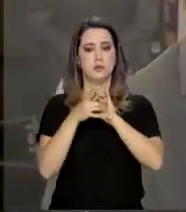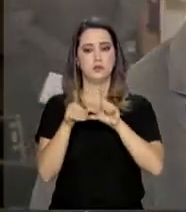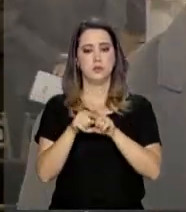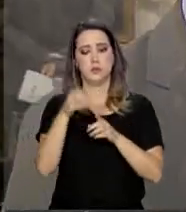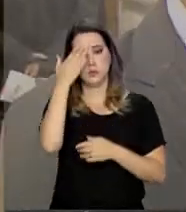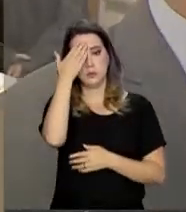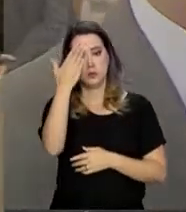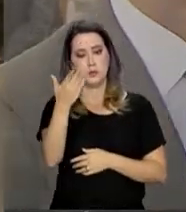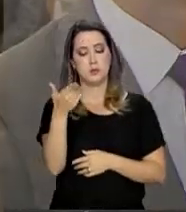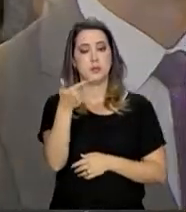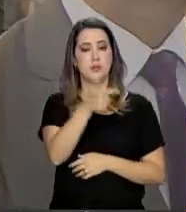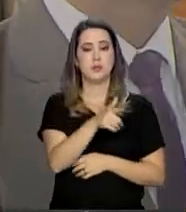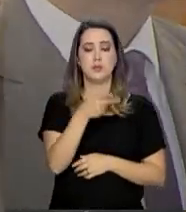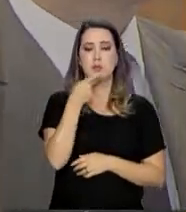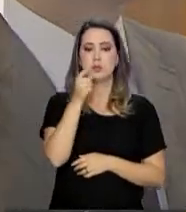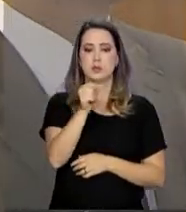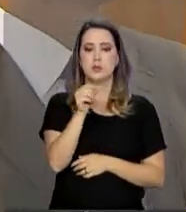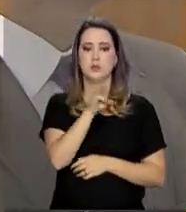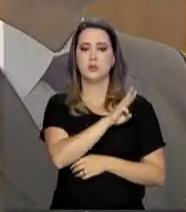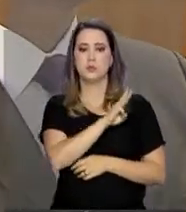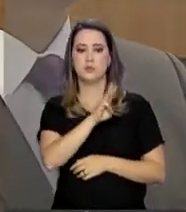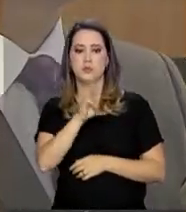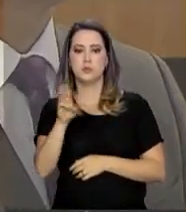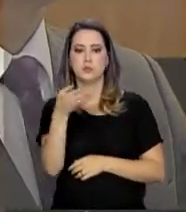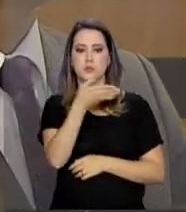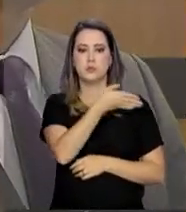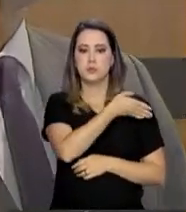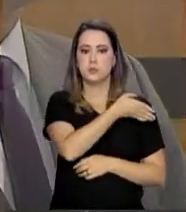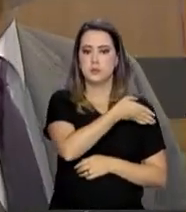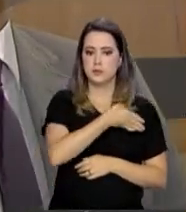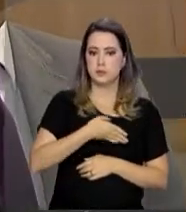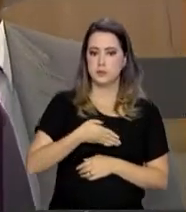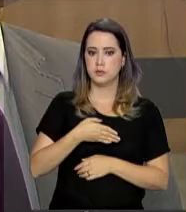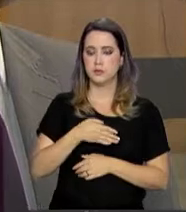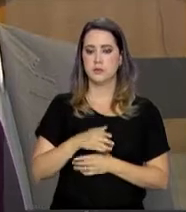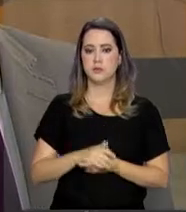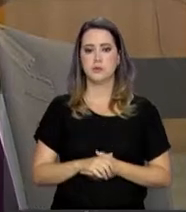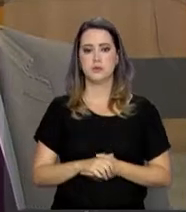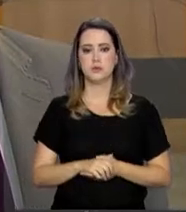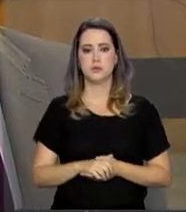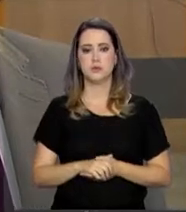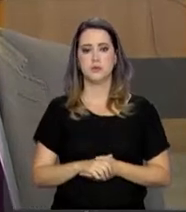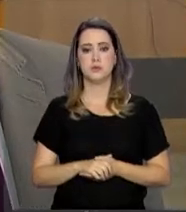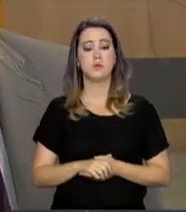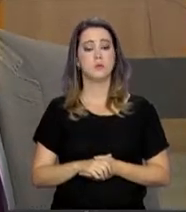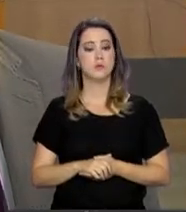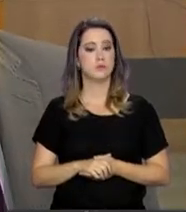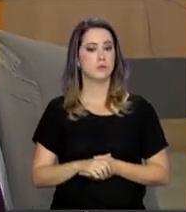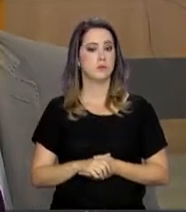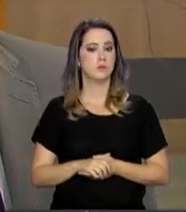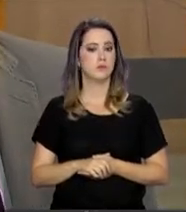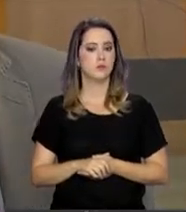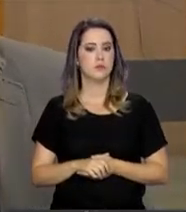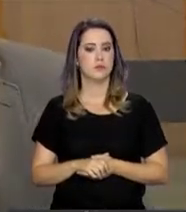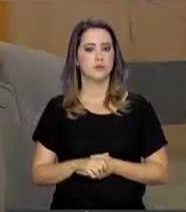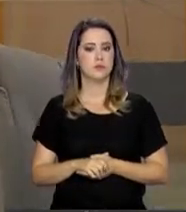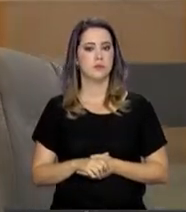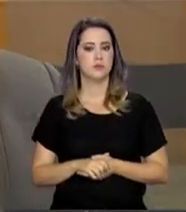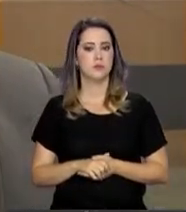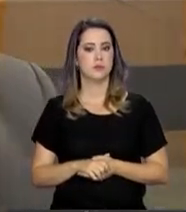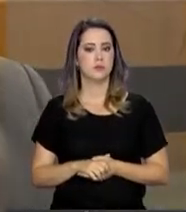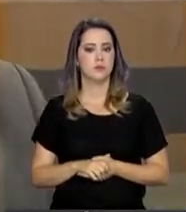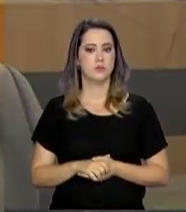secretário reforçando então o endereço dos cursos na internet é é vg ponto gov.br